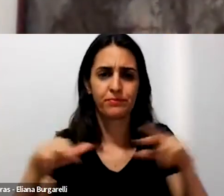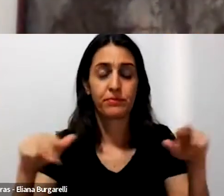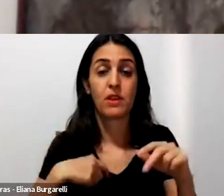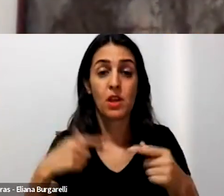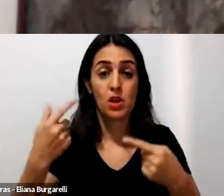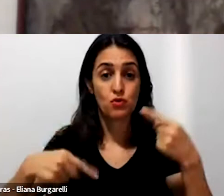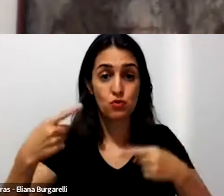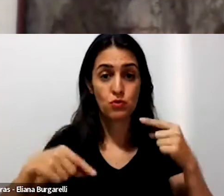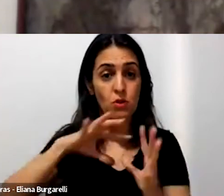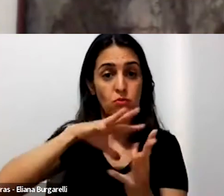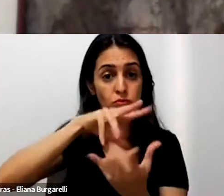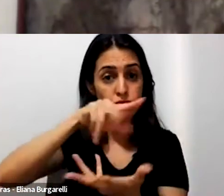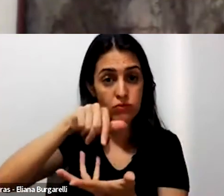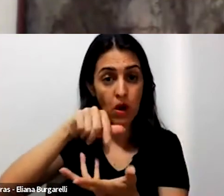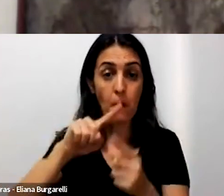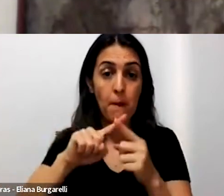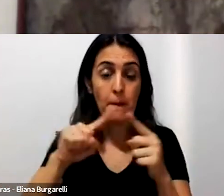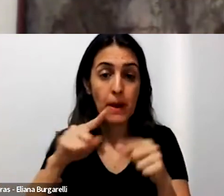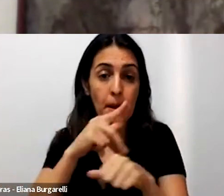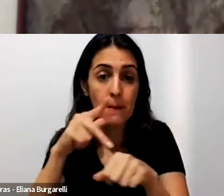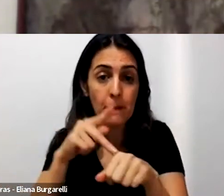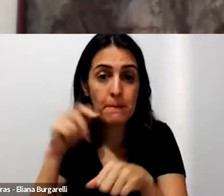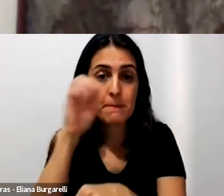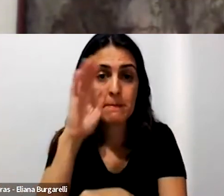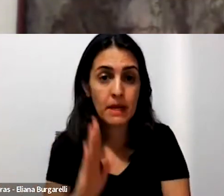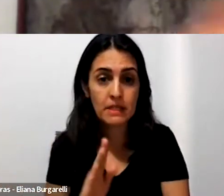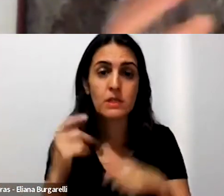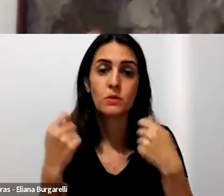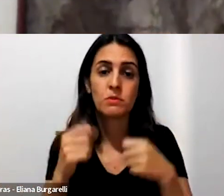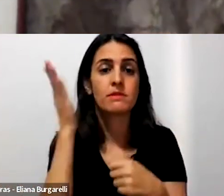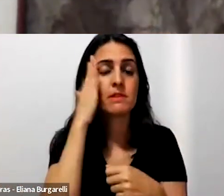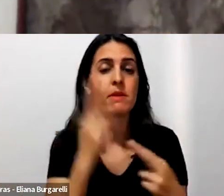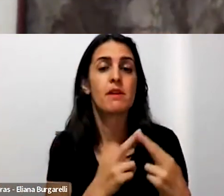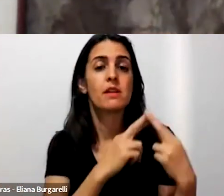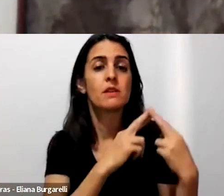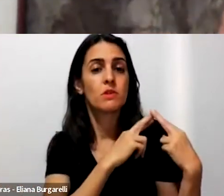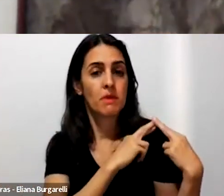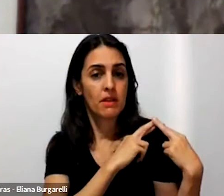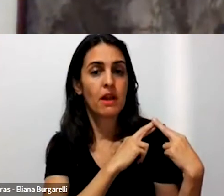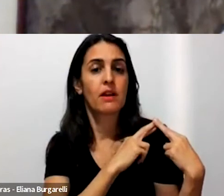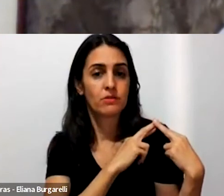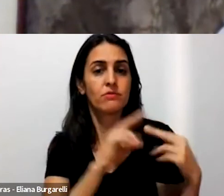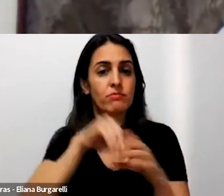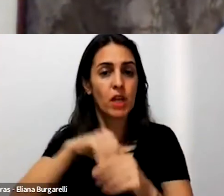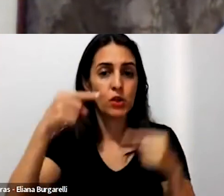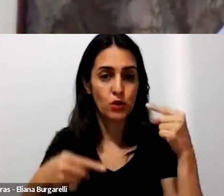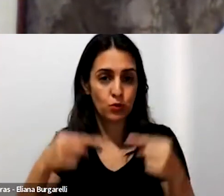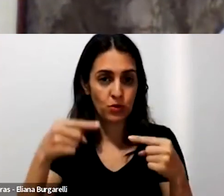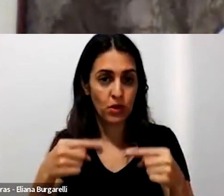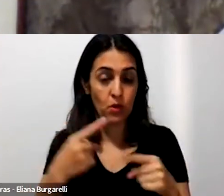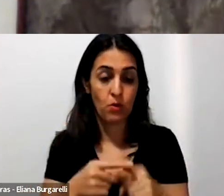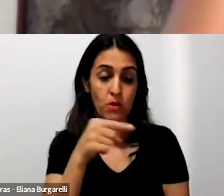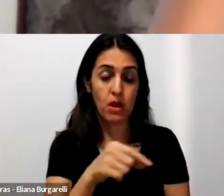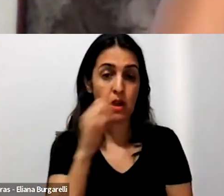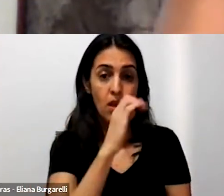mas o Brasil precisa entender o seu papel no chamado Green Global South, nas suas relações dos países emergentes, dos países desenvolvidos. Nós somos o país G1 em